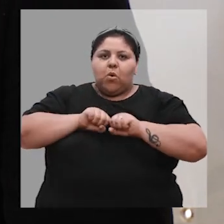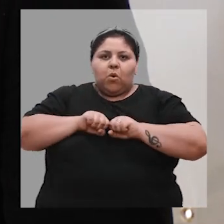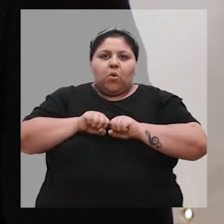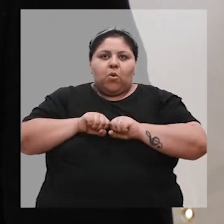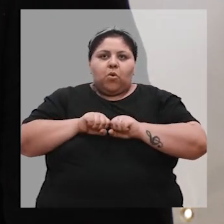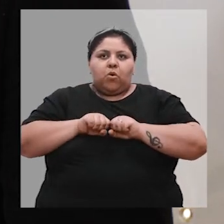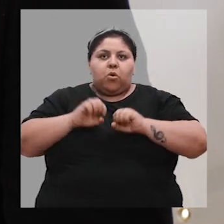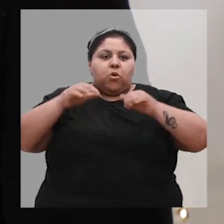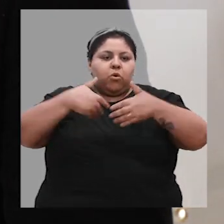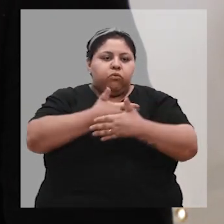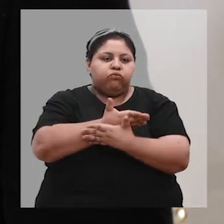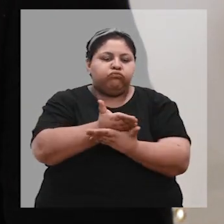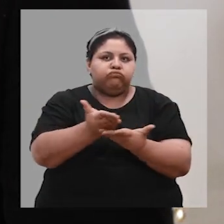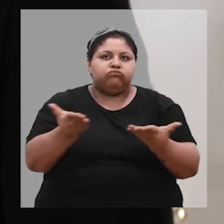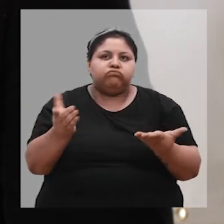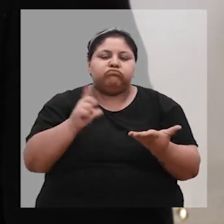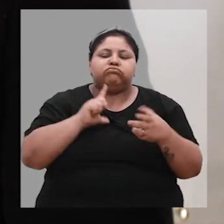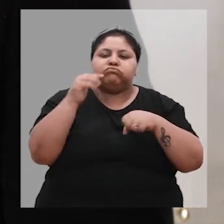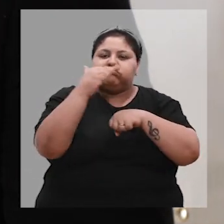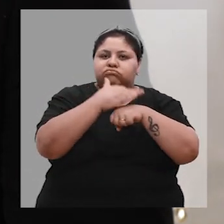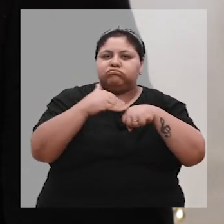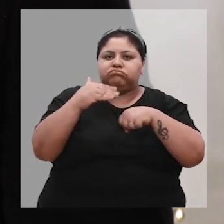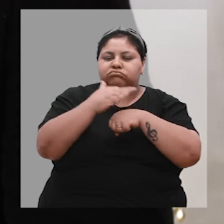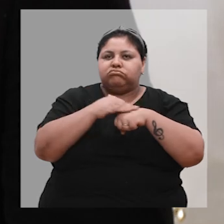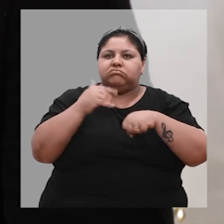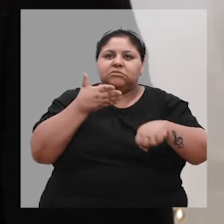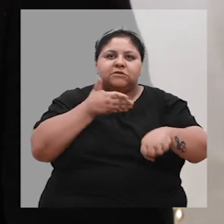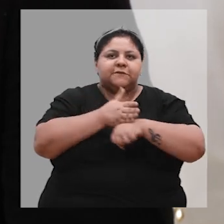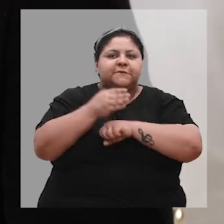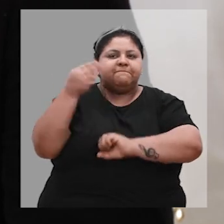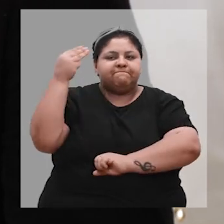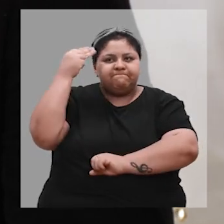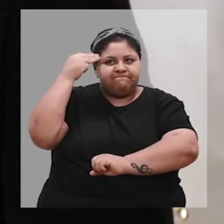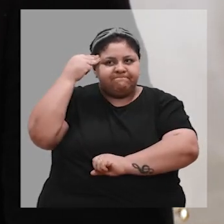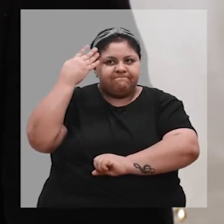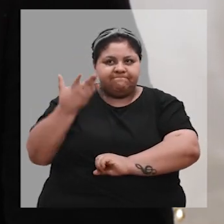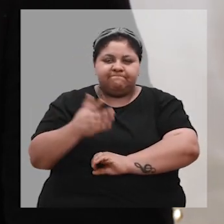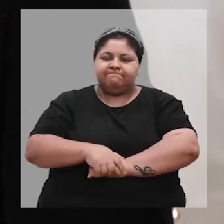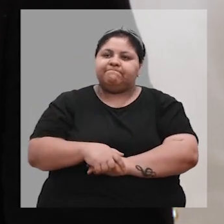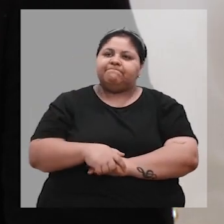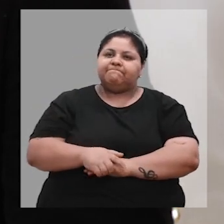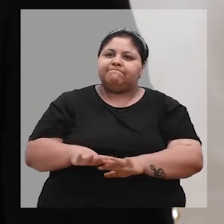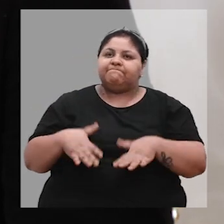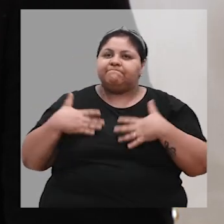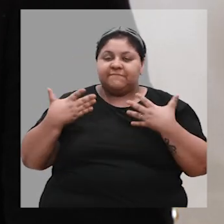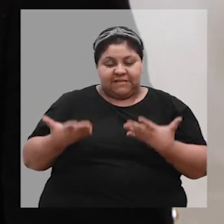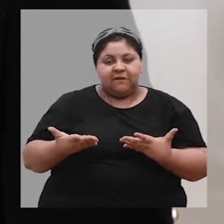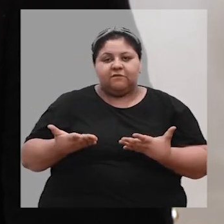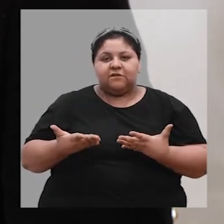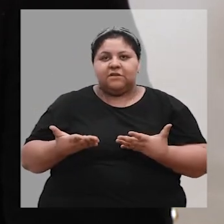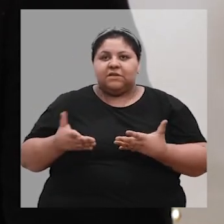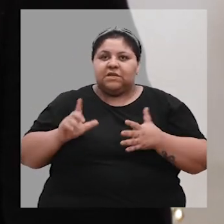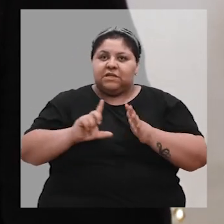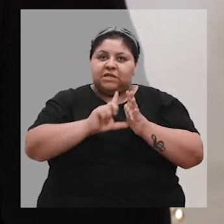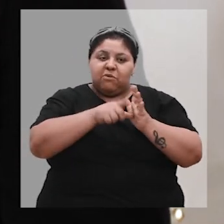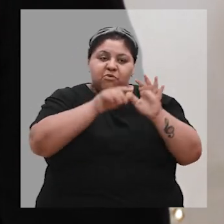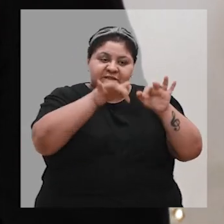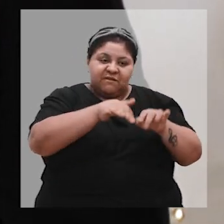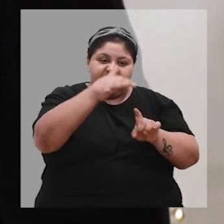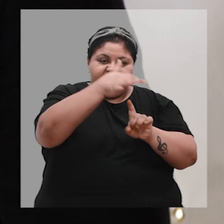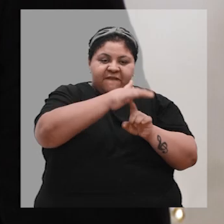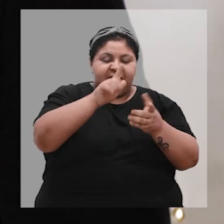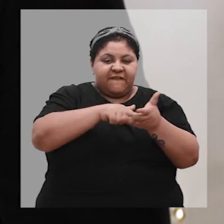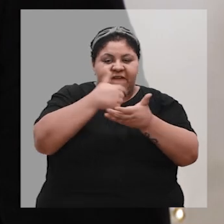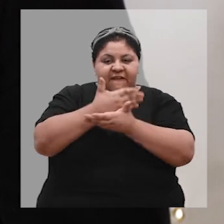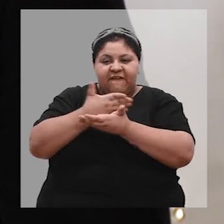um espaço que tem carinho envolvido, tem memórias. Então, é bem isso. Logo que termina uma feira, a